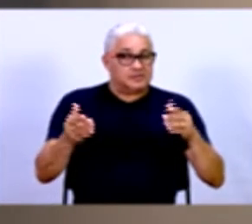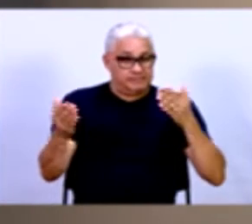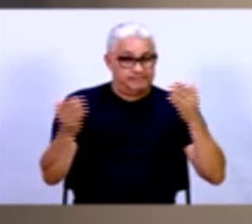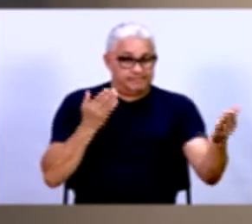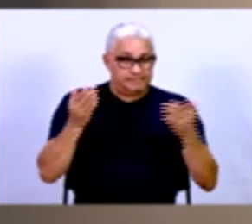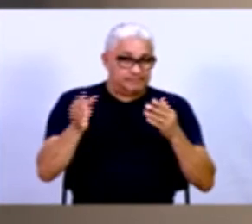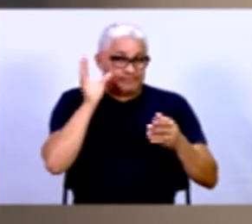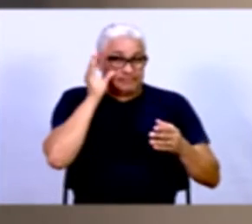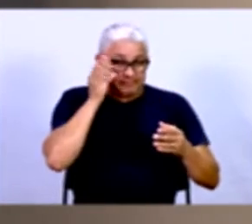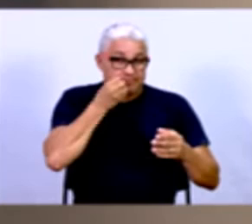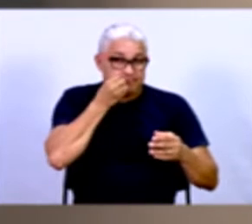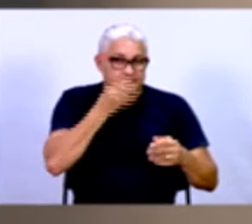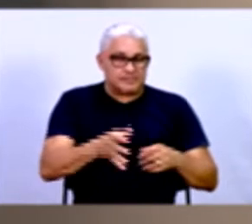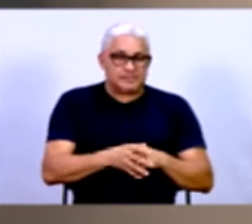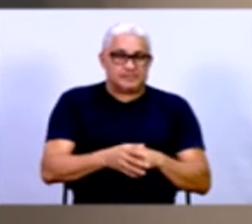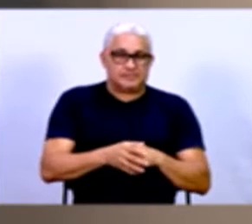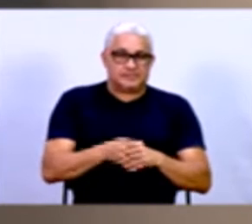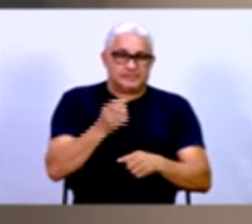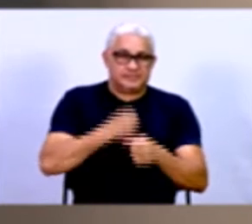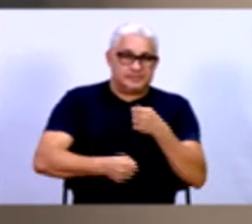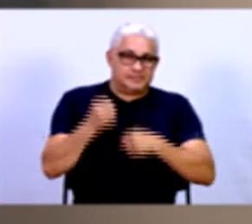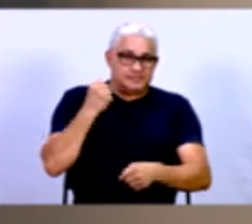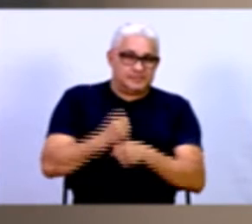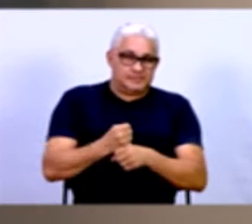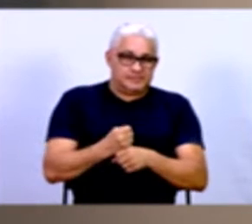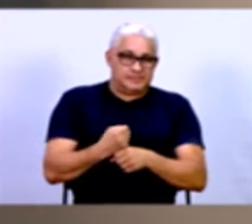aqui no ano passado. Mas